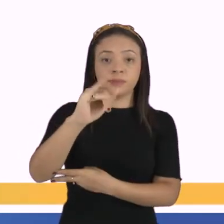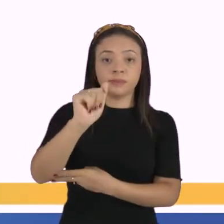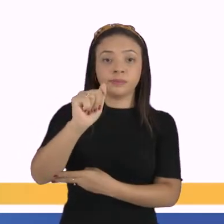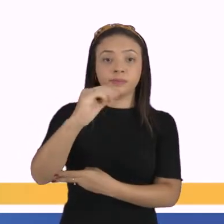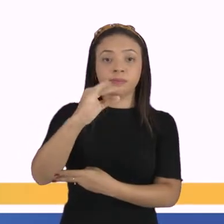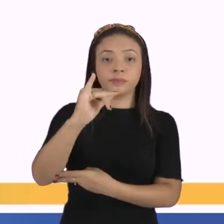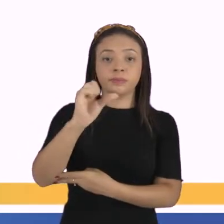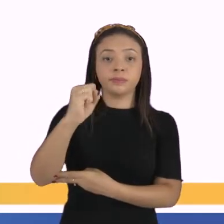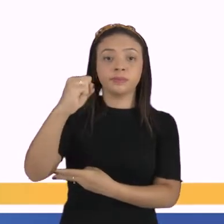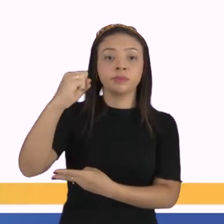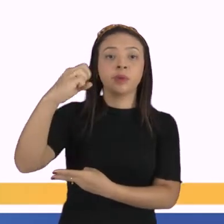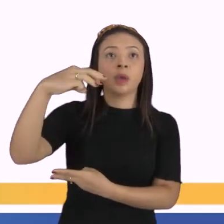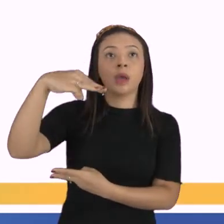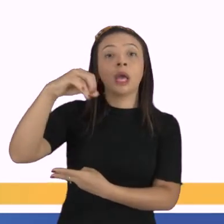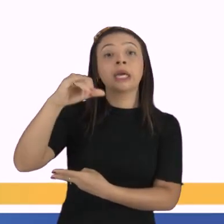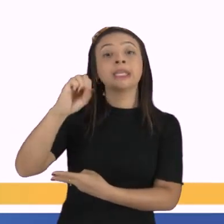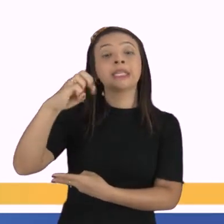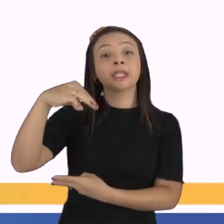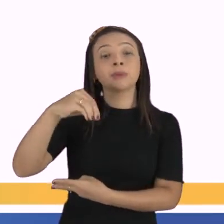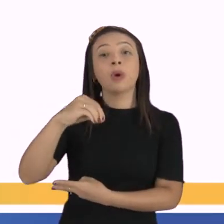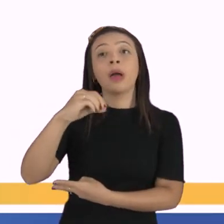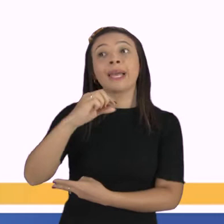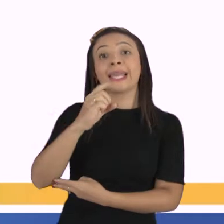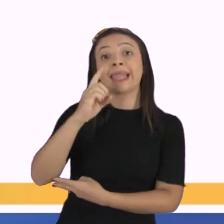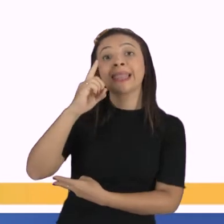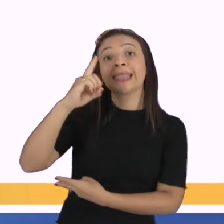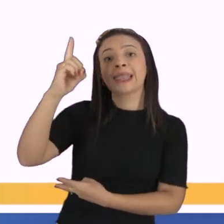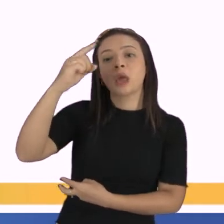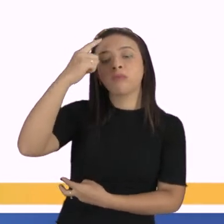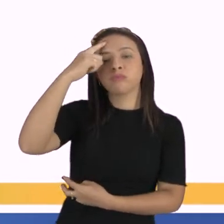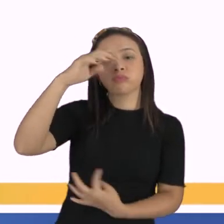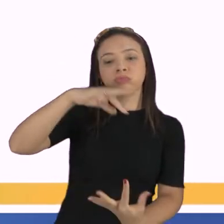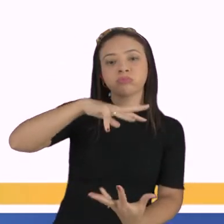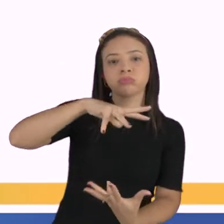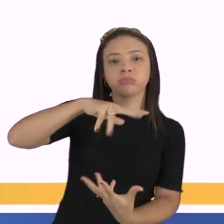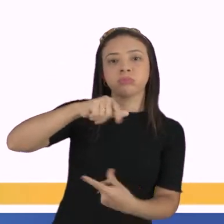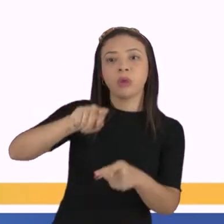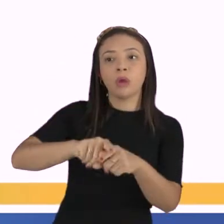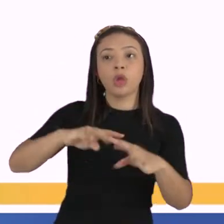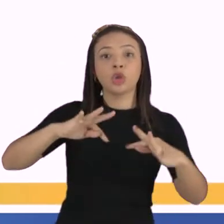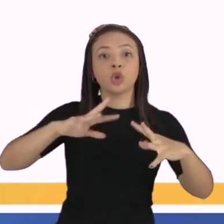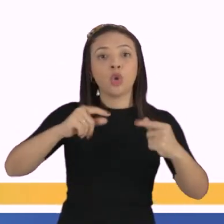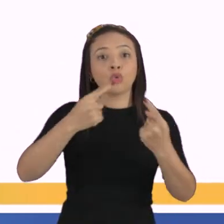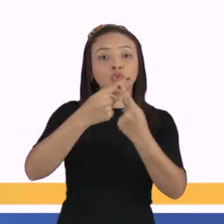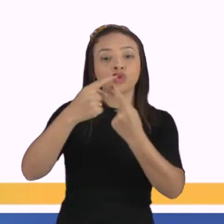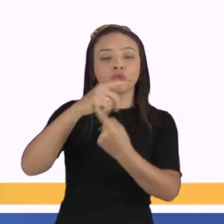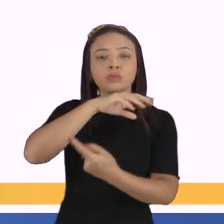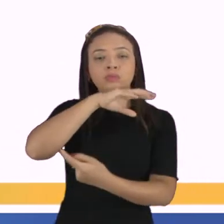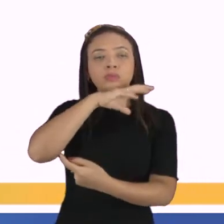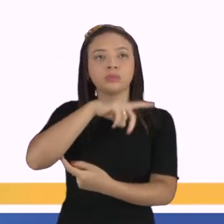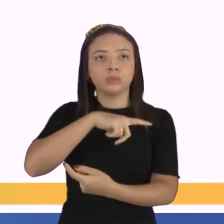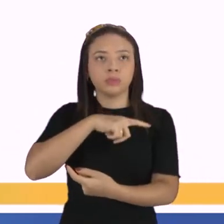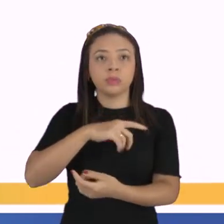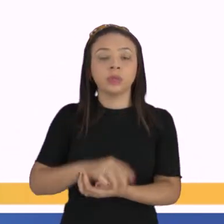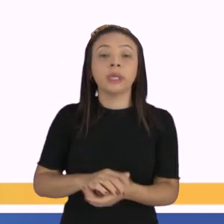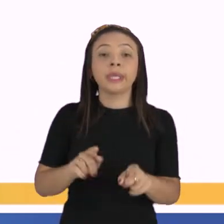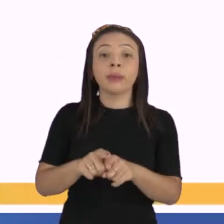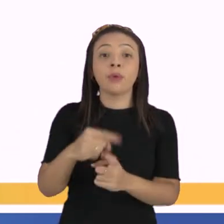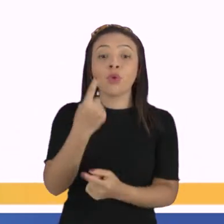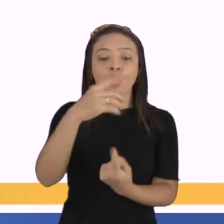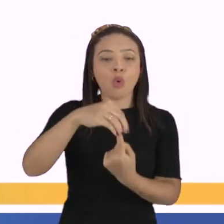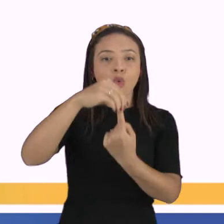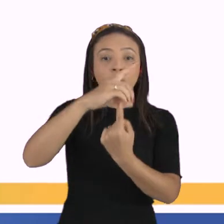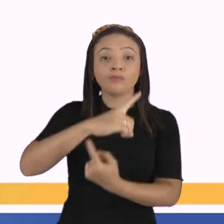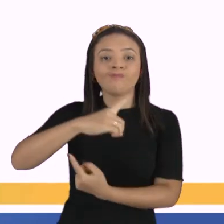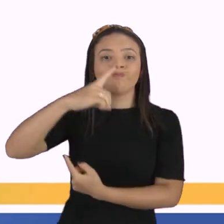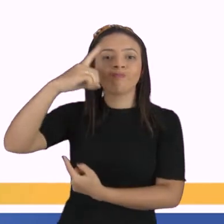ele fala que as forças divinas são responsáveis pelo surgimento do planeta de todas as espécies existentes, em que apenas um Deus